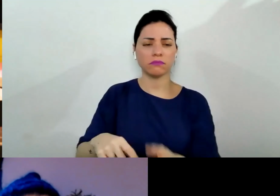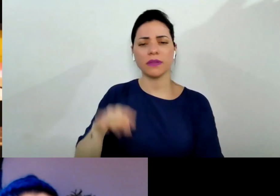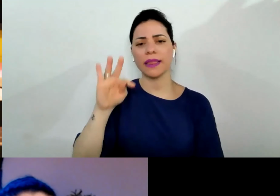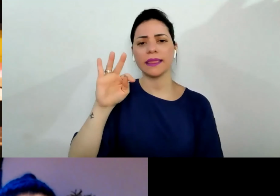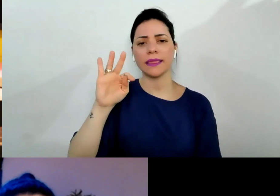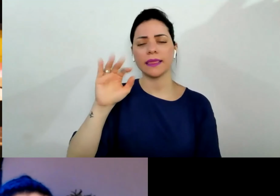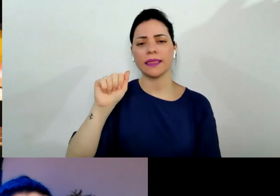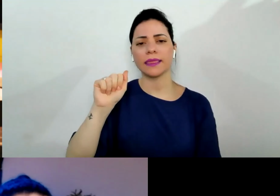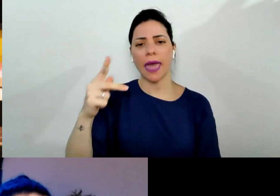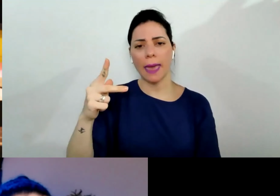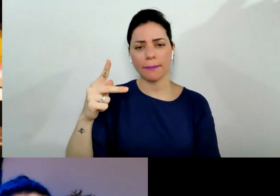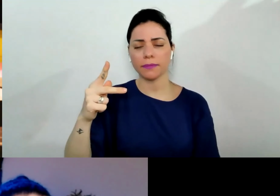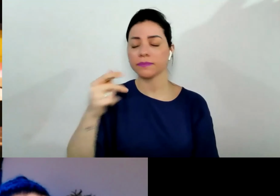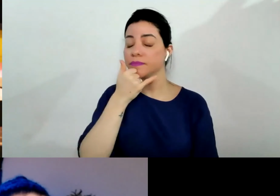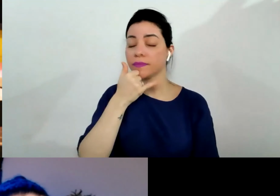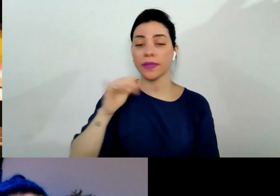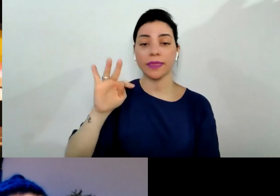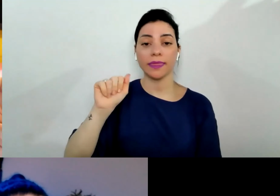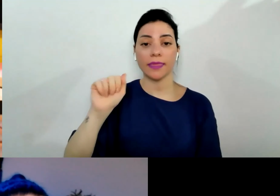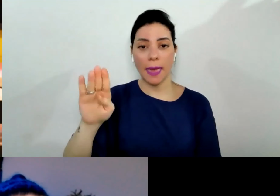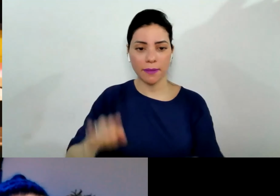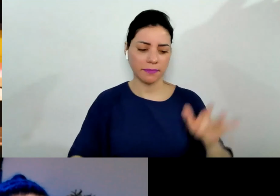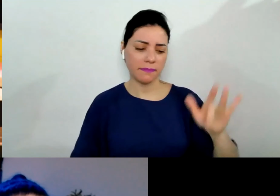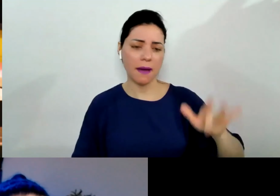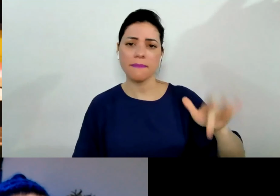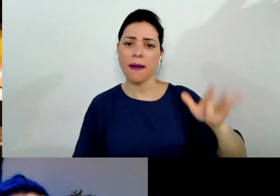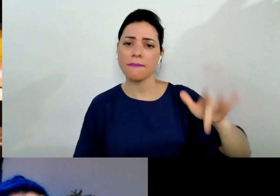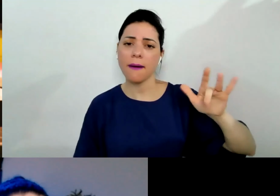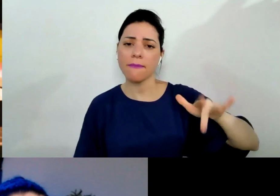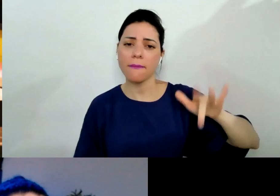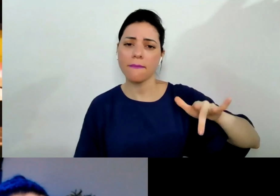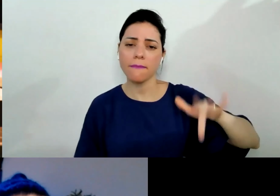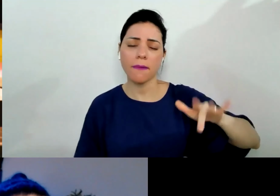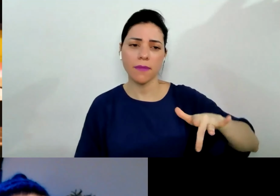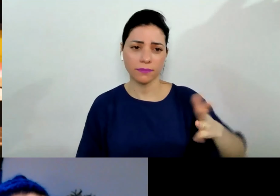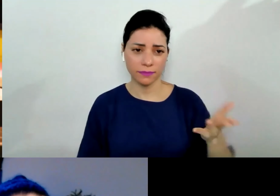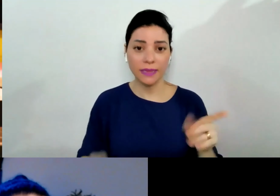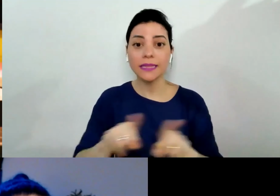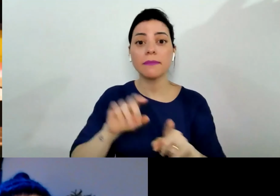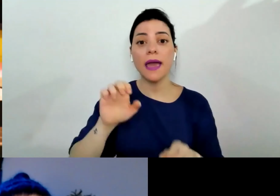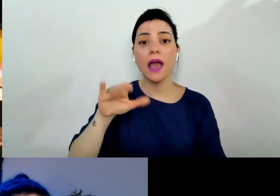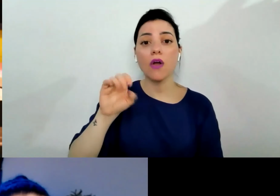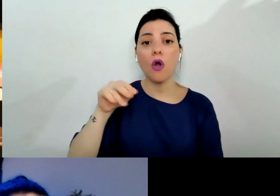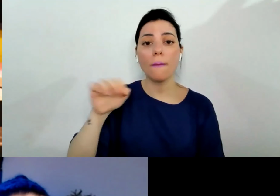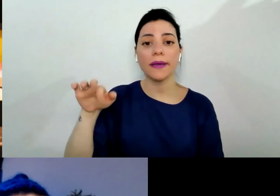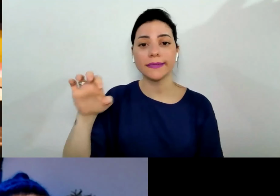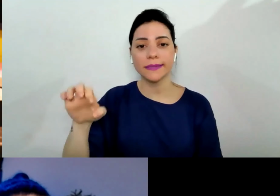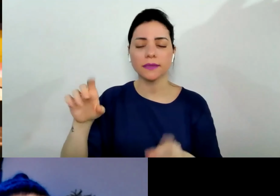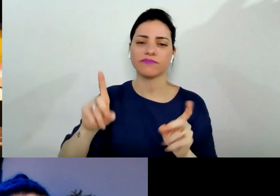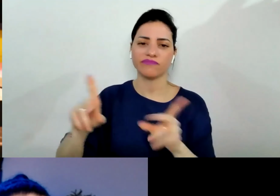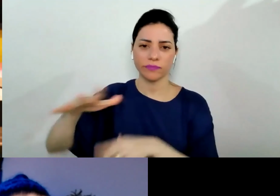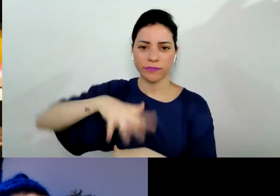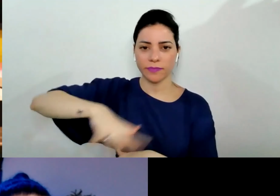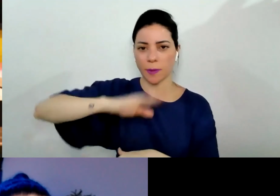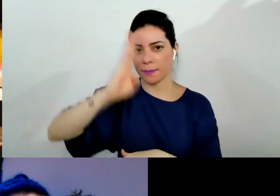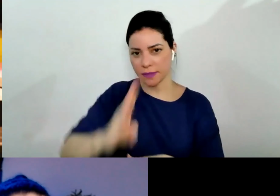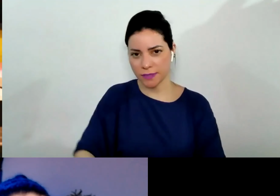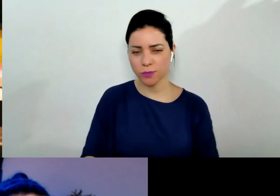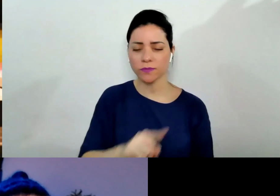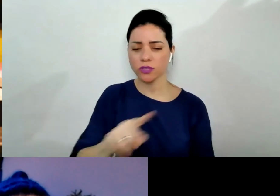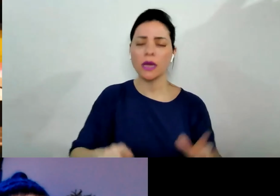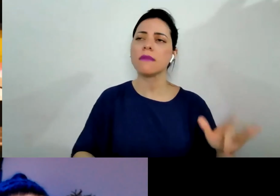tebe tebe na Amazon e naveguem em outros e-commerces no Brasil negócio tal nome escolha um de sua preferência aí vocês vão